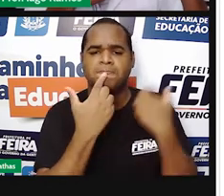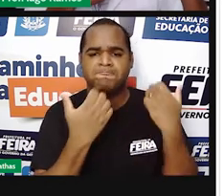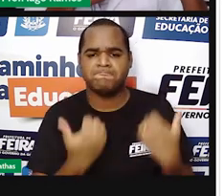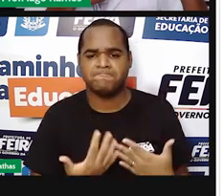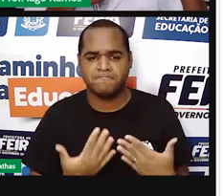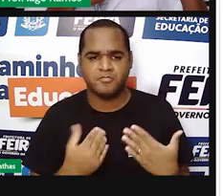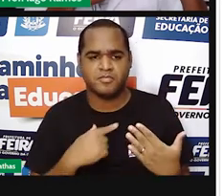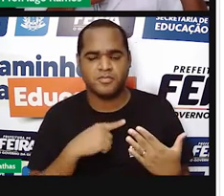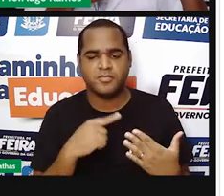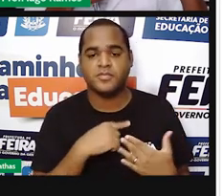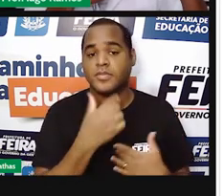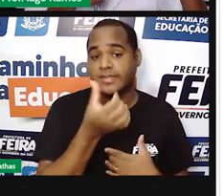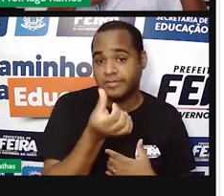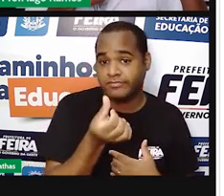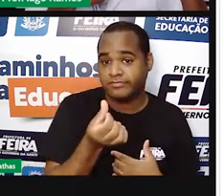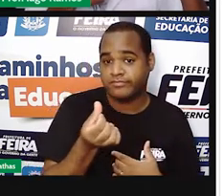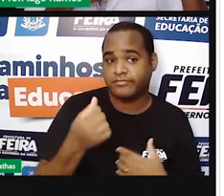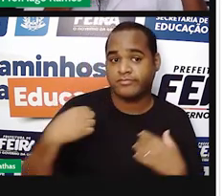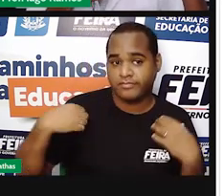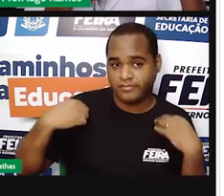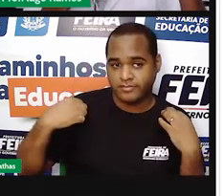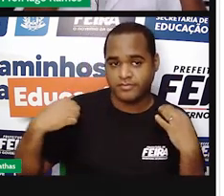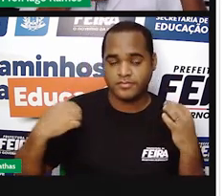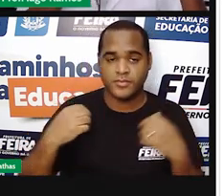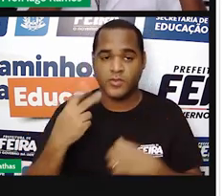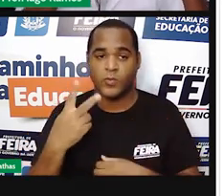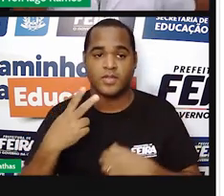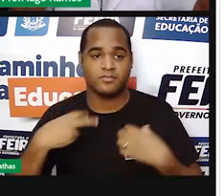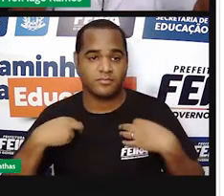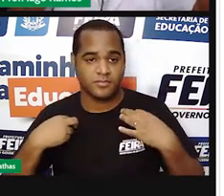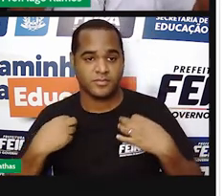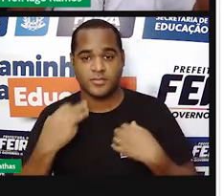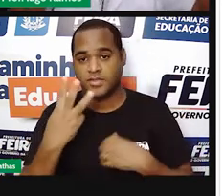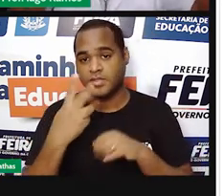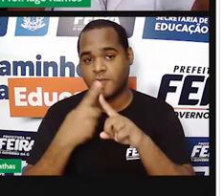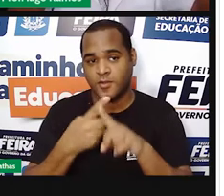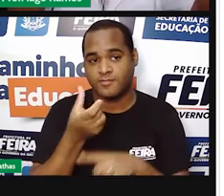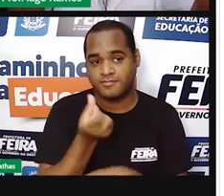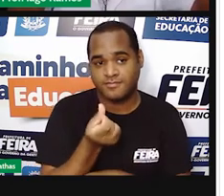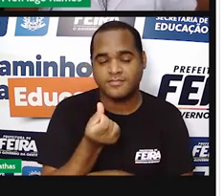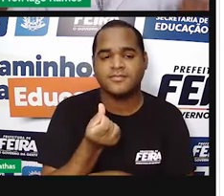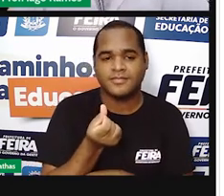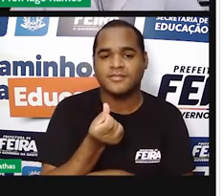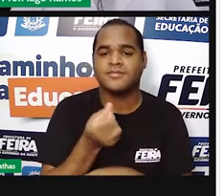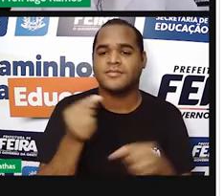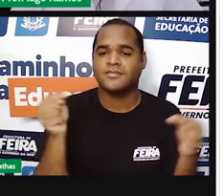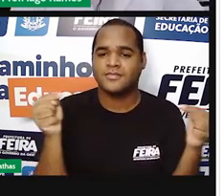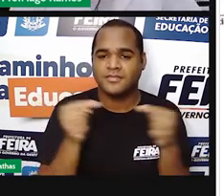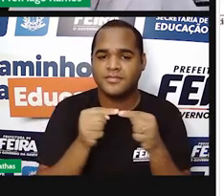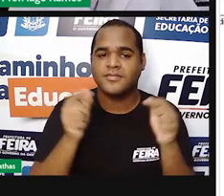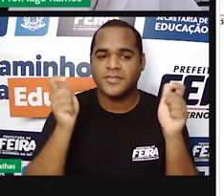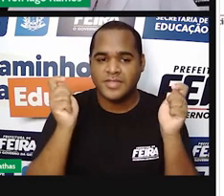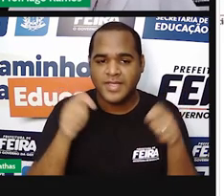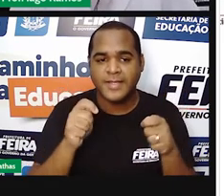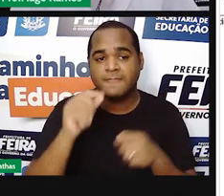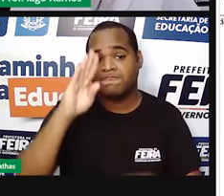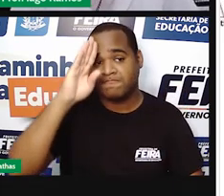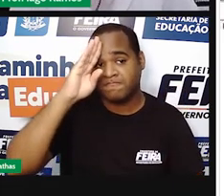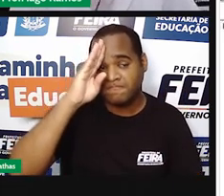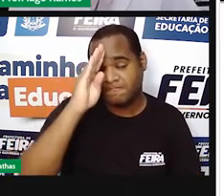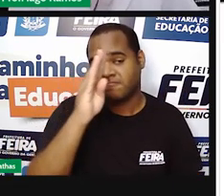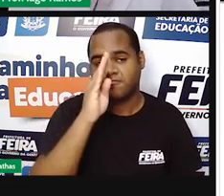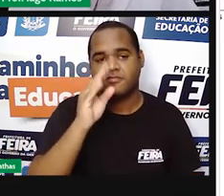calças as duas blusas três vezes 26 Esse é o chamado